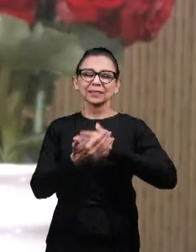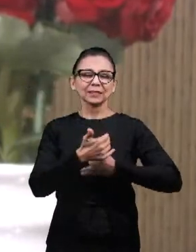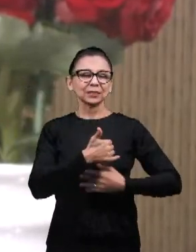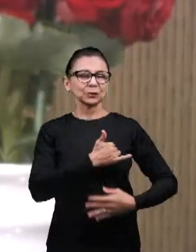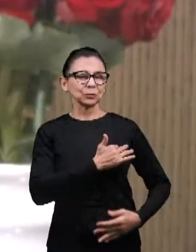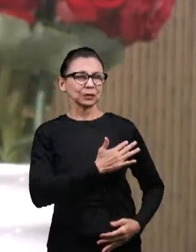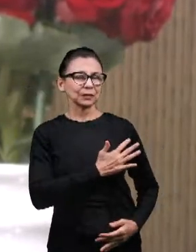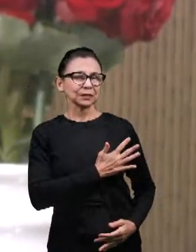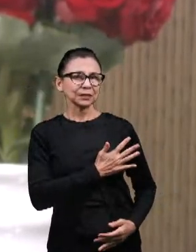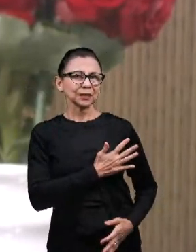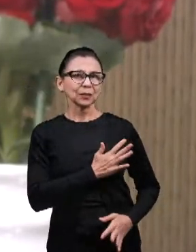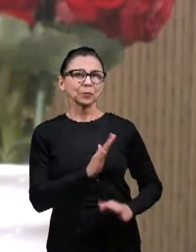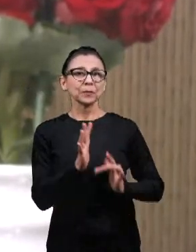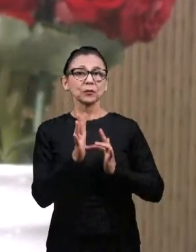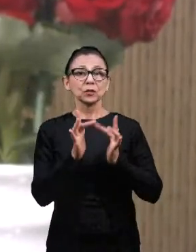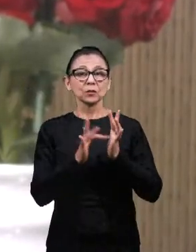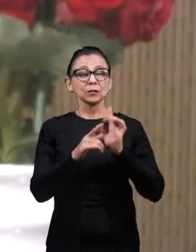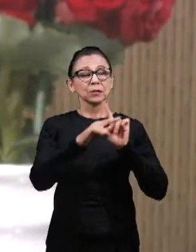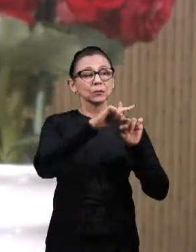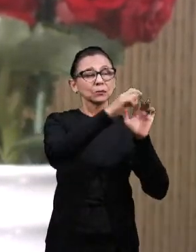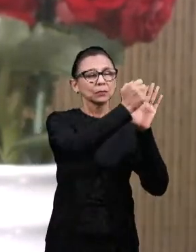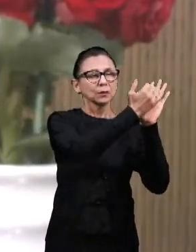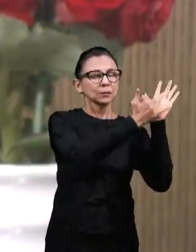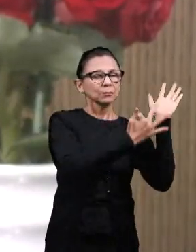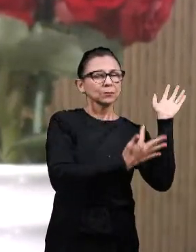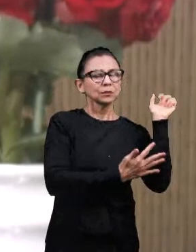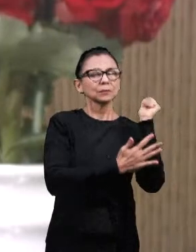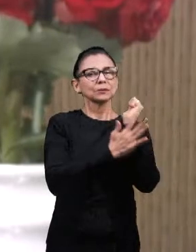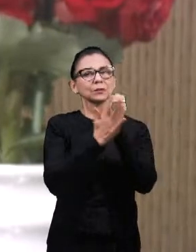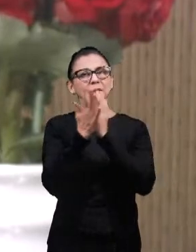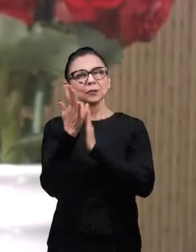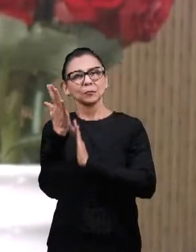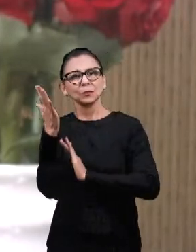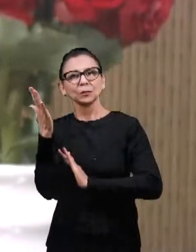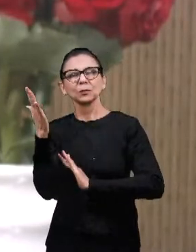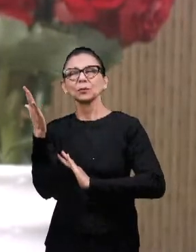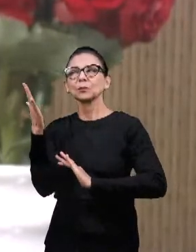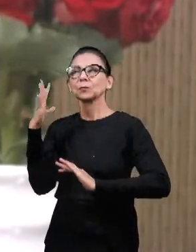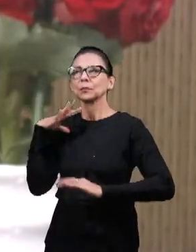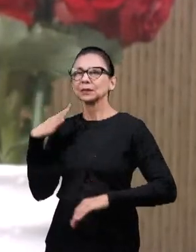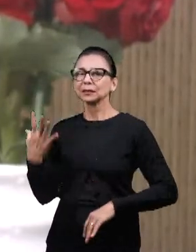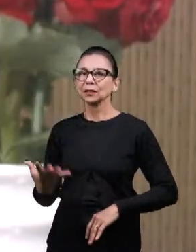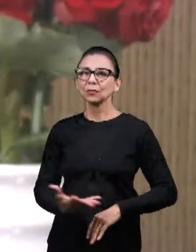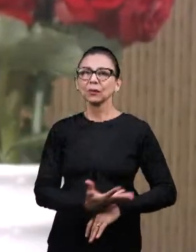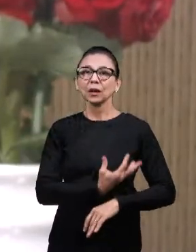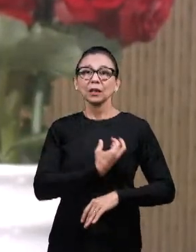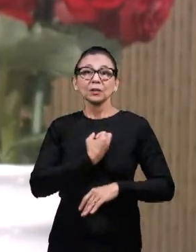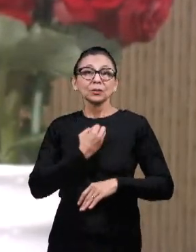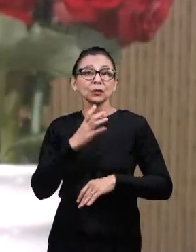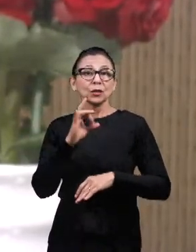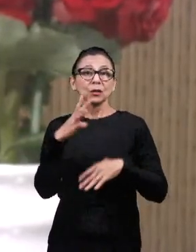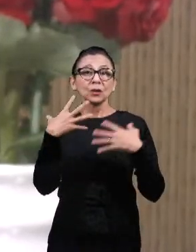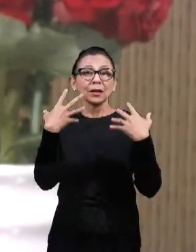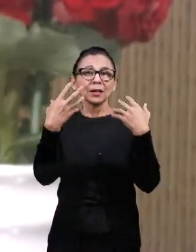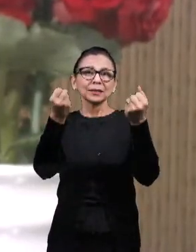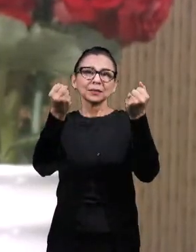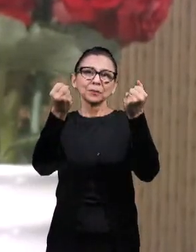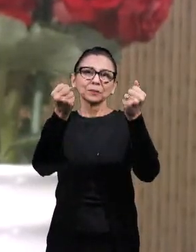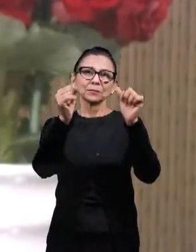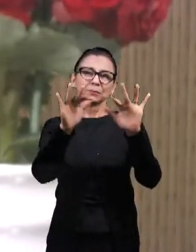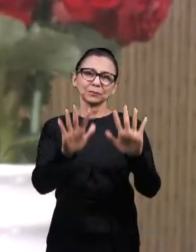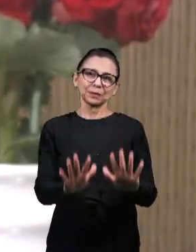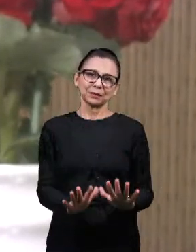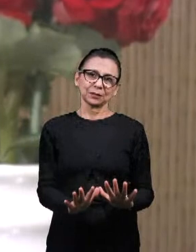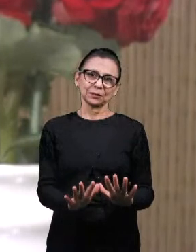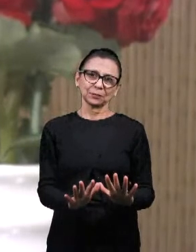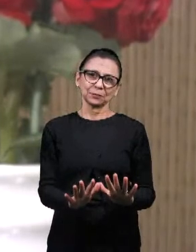cruz ao derramar do seu sangue. E nós só entramos para receber essa bênção. Nós vamos glorificar ao Senhor